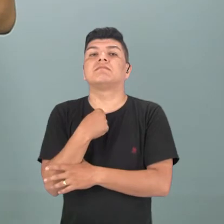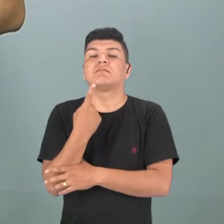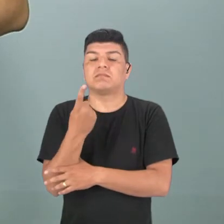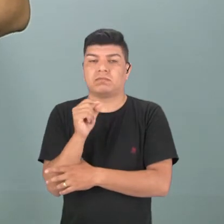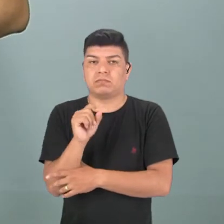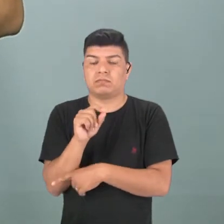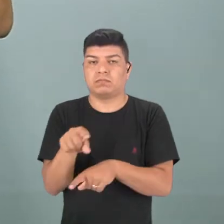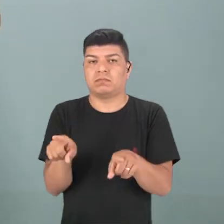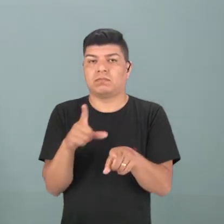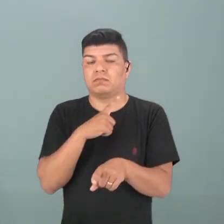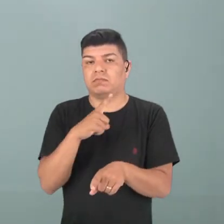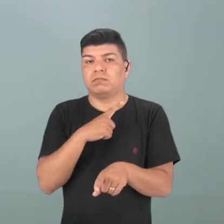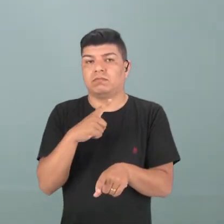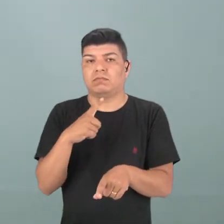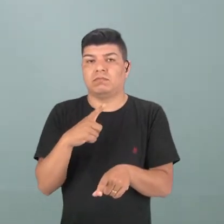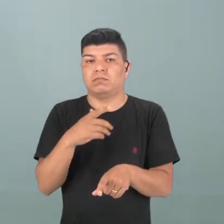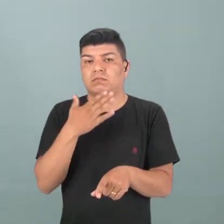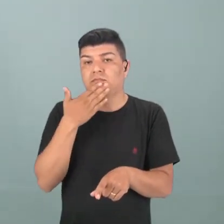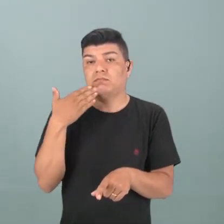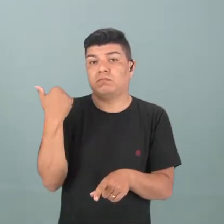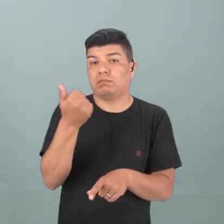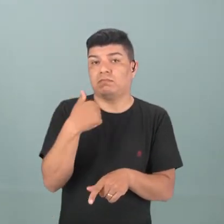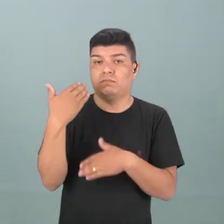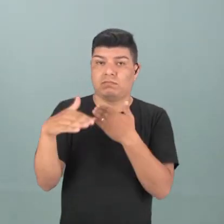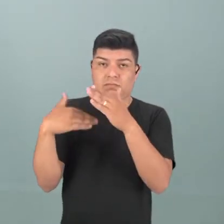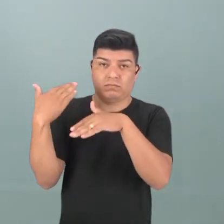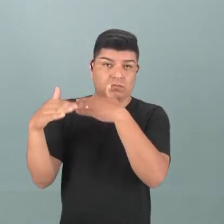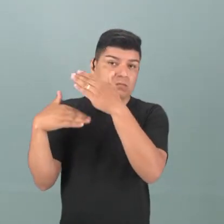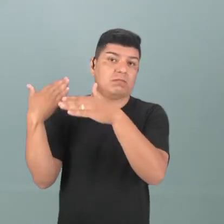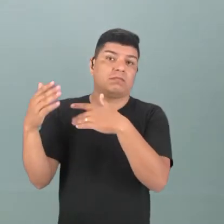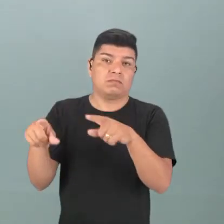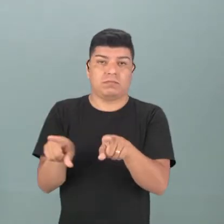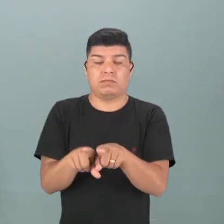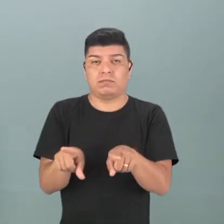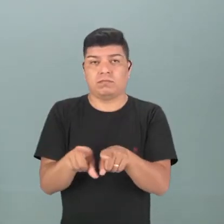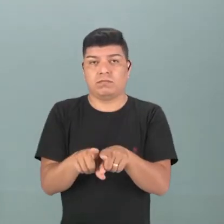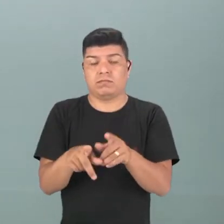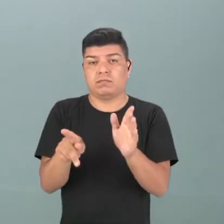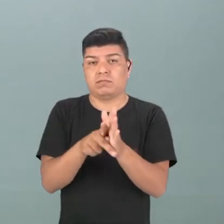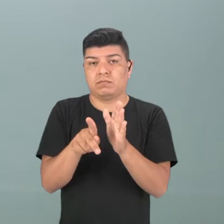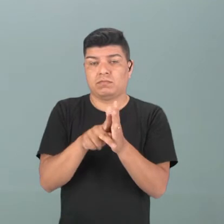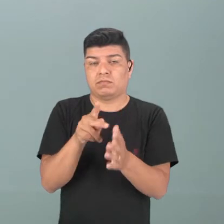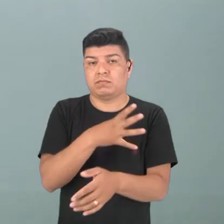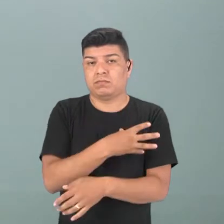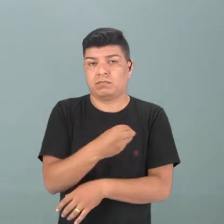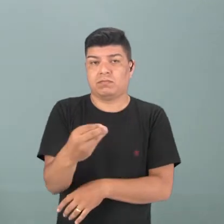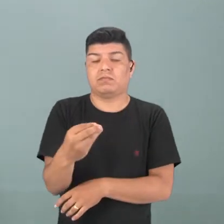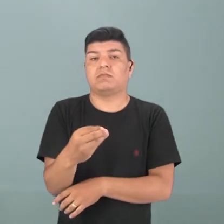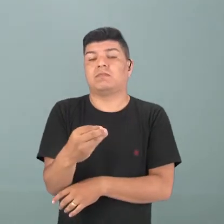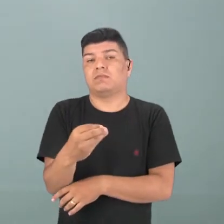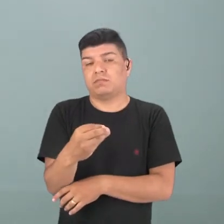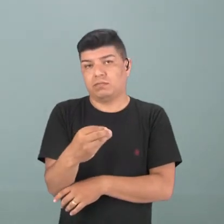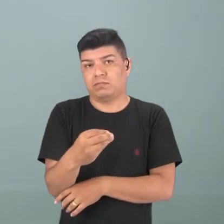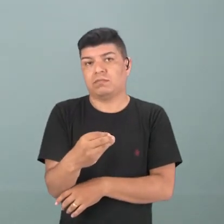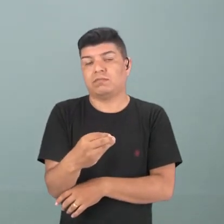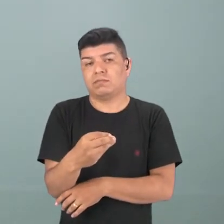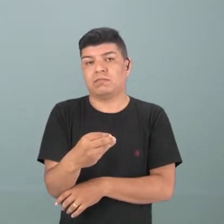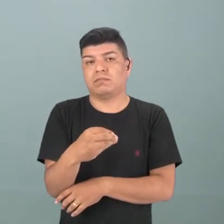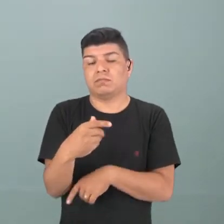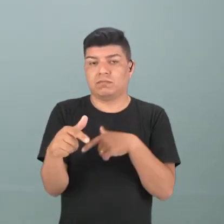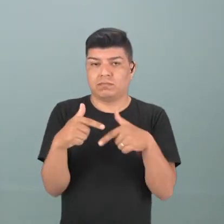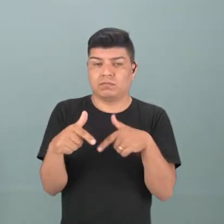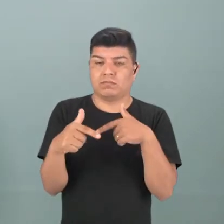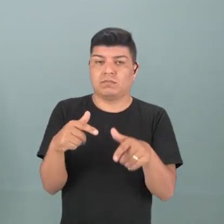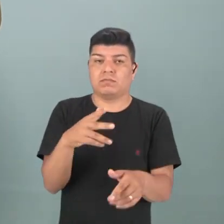que eles tinham de crescer, de desenvolver outras coisas. Porque os próprios filhos, né, desenvolver outros